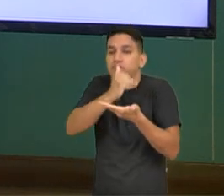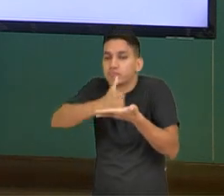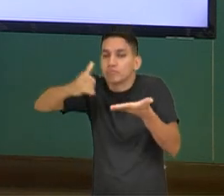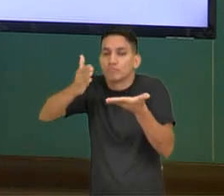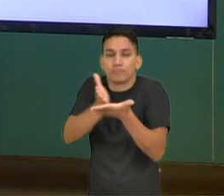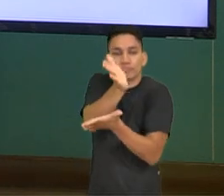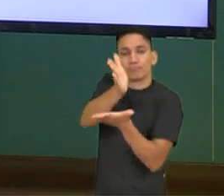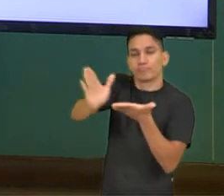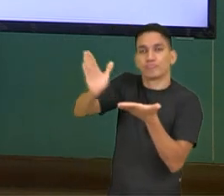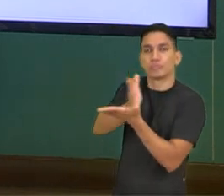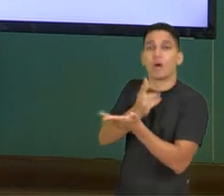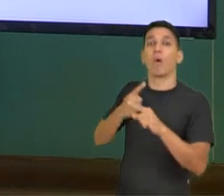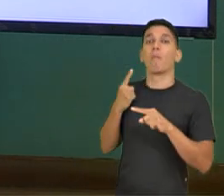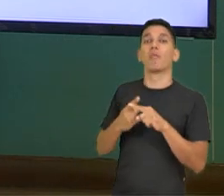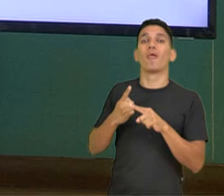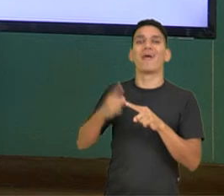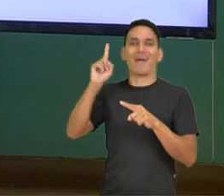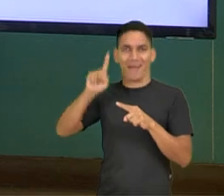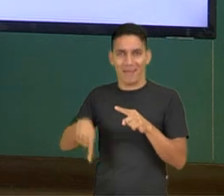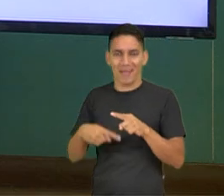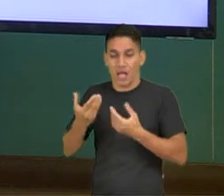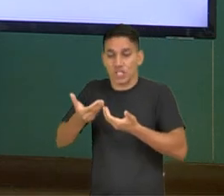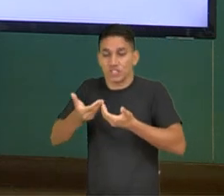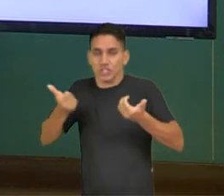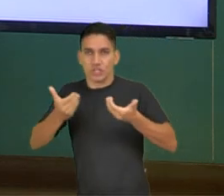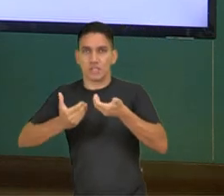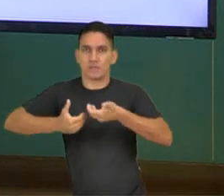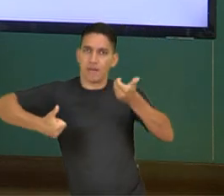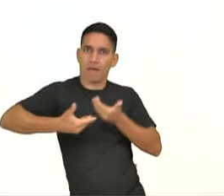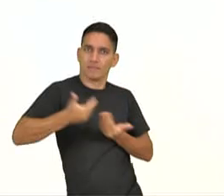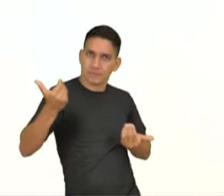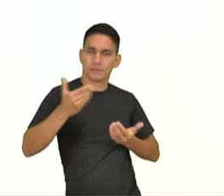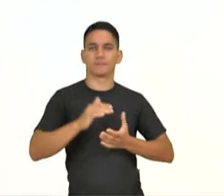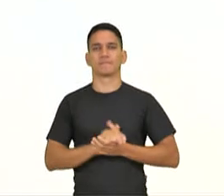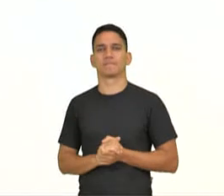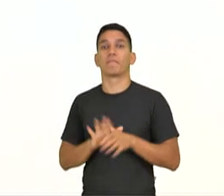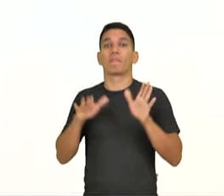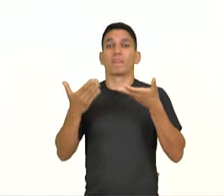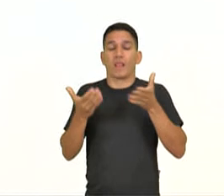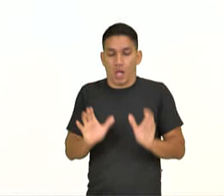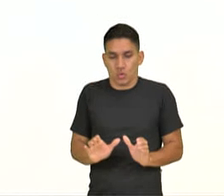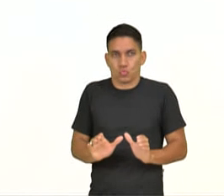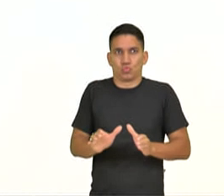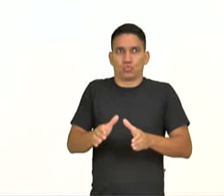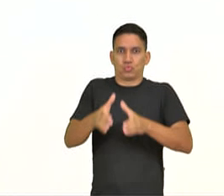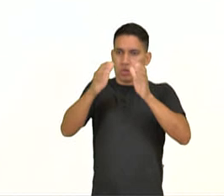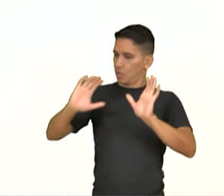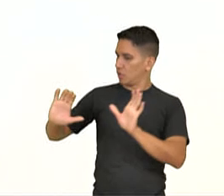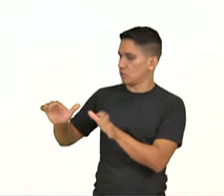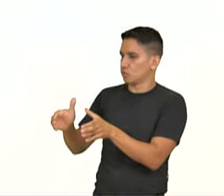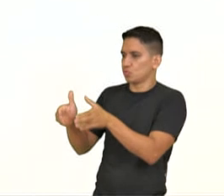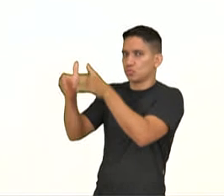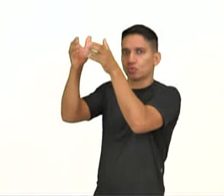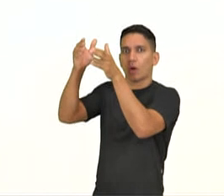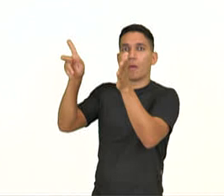frações desta solução. Aí, nas torres de destilação do petróleo, os